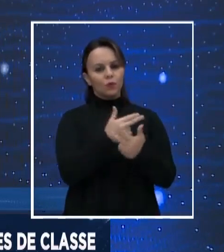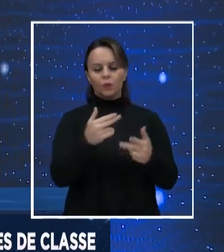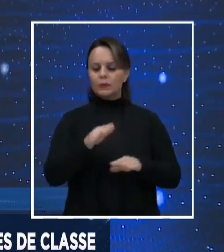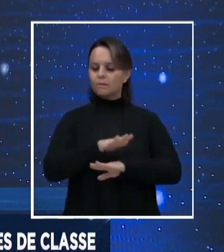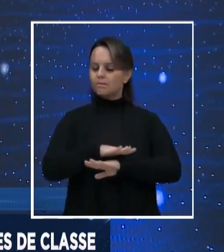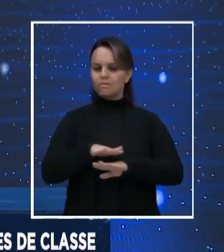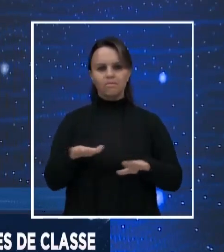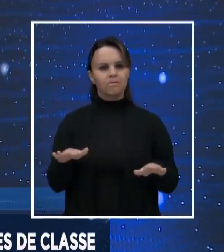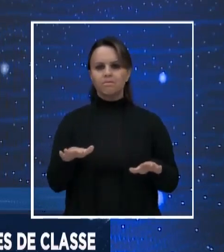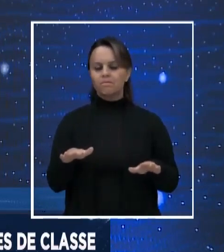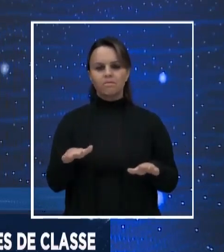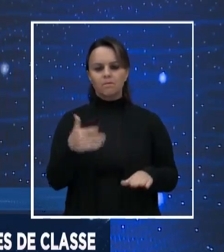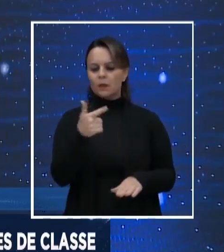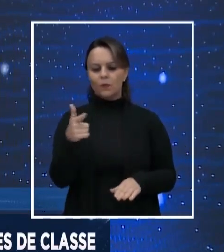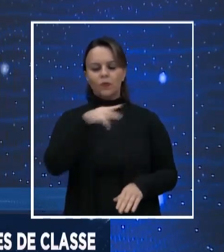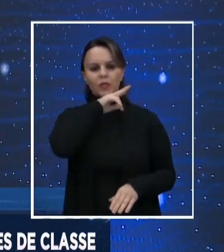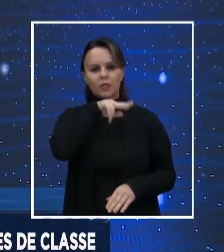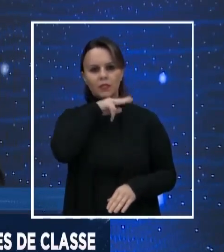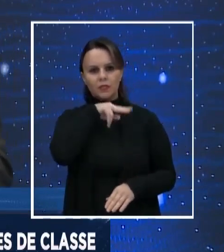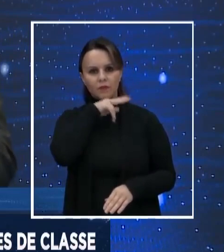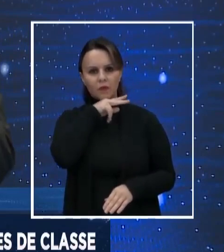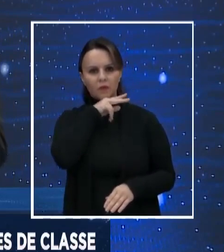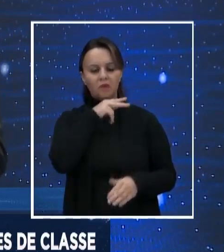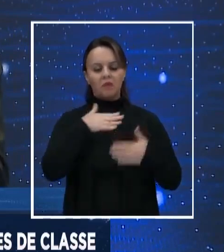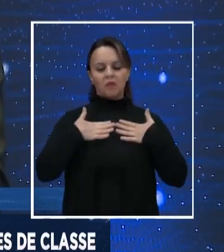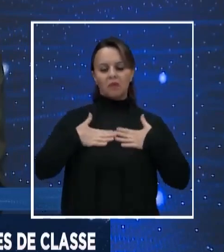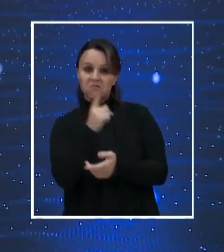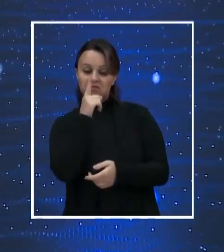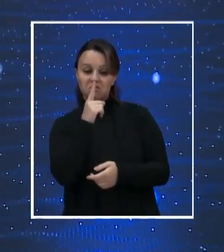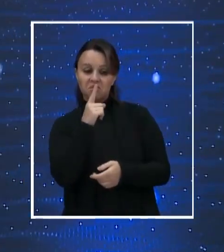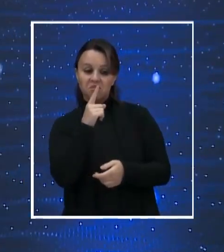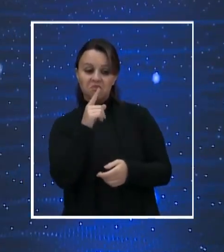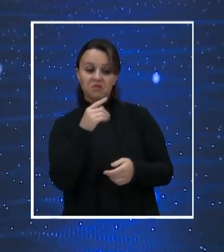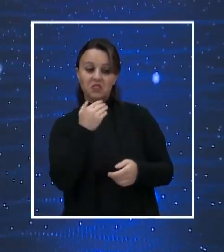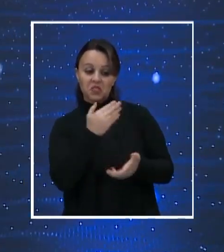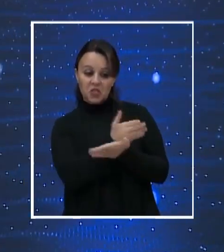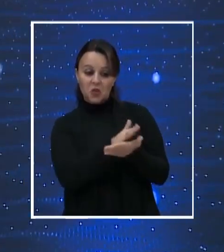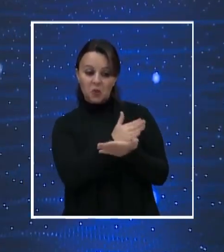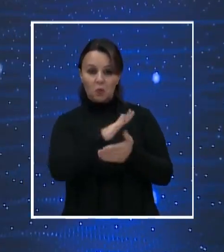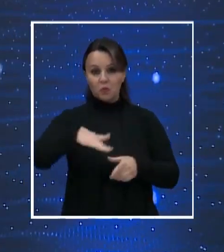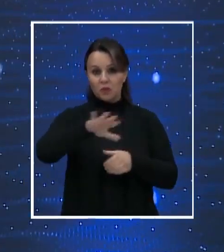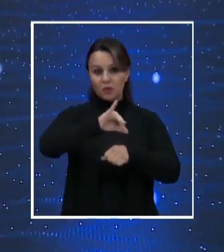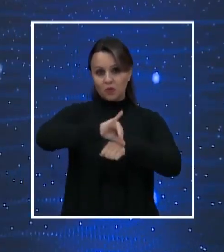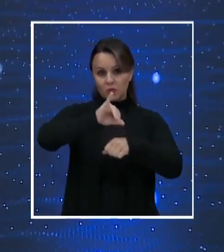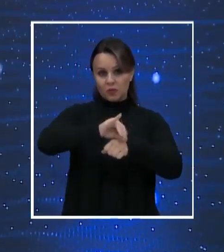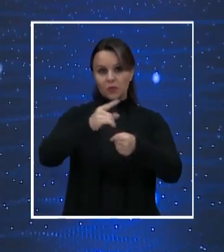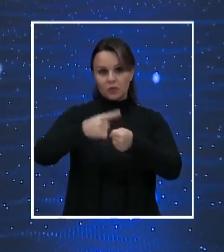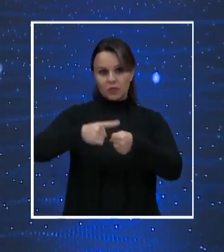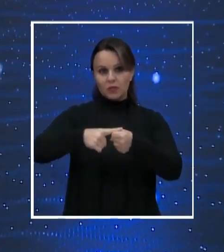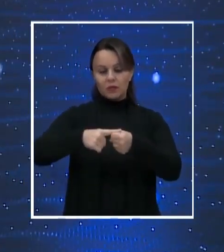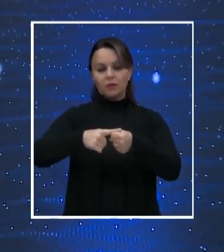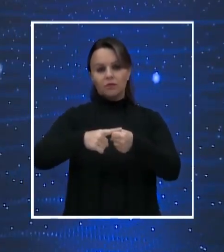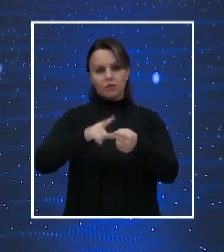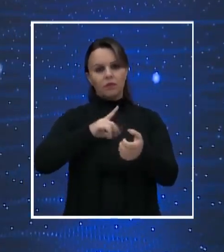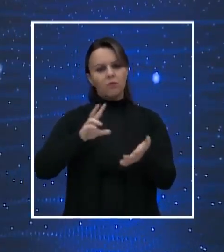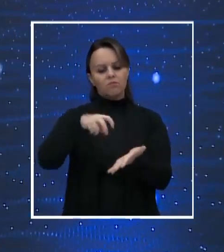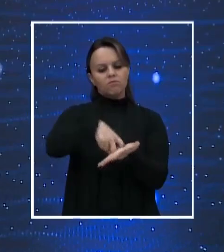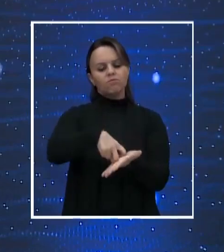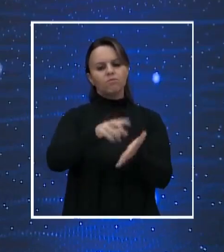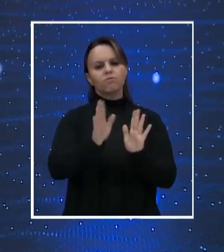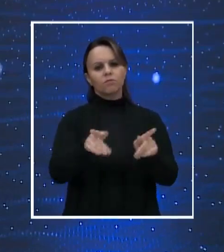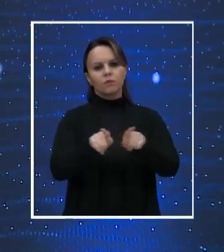pessoas desocupadas em Cascavel. Comodidade e tranquilidade. Vamos fortalecer muito a segurança pública por meio